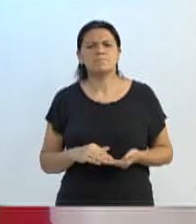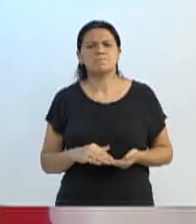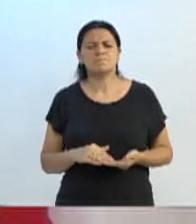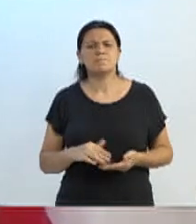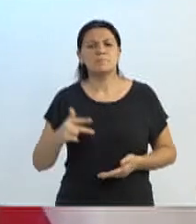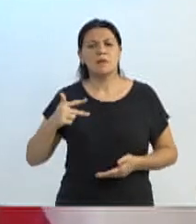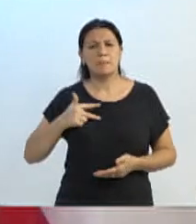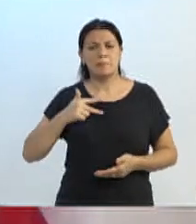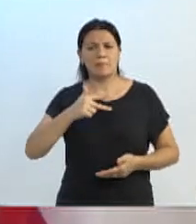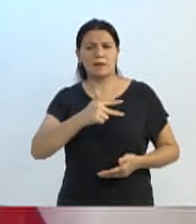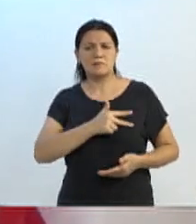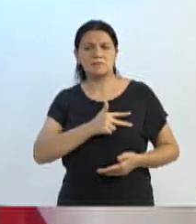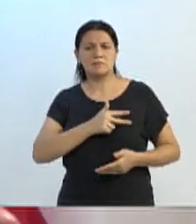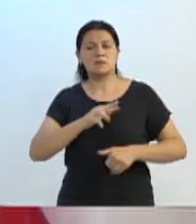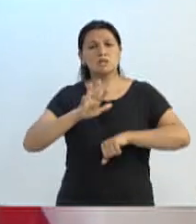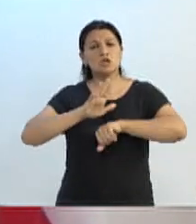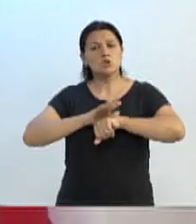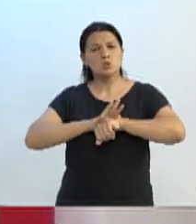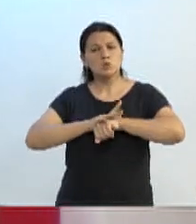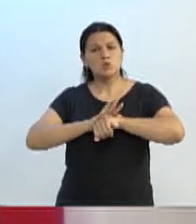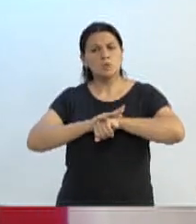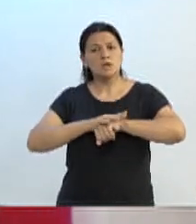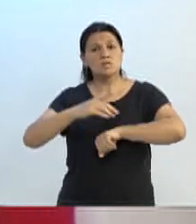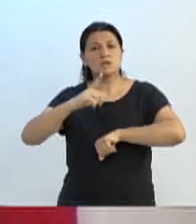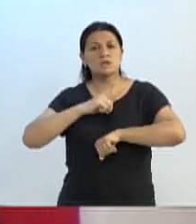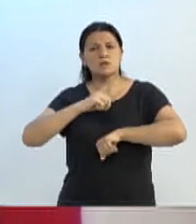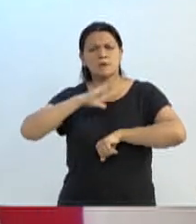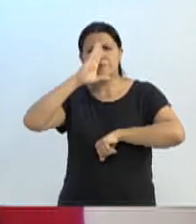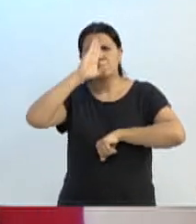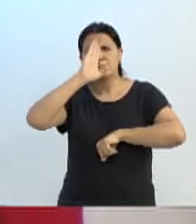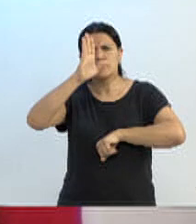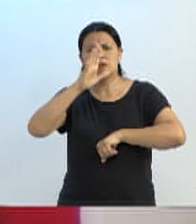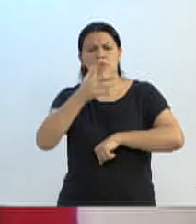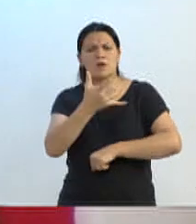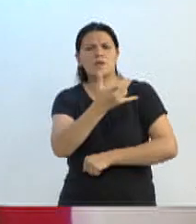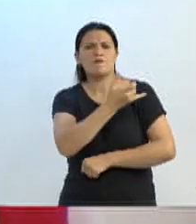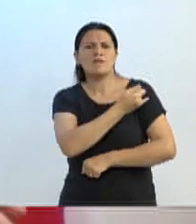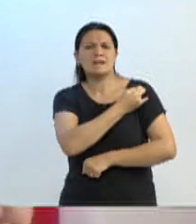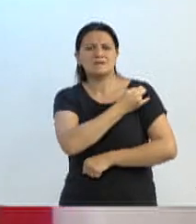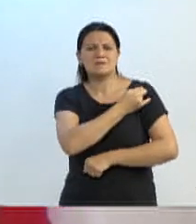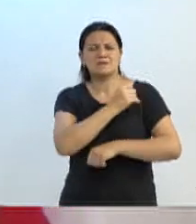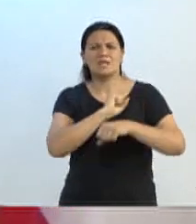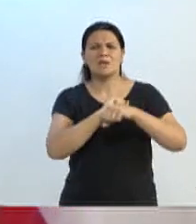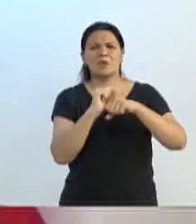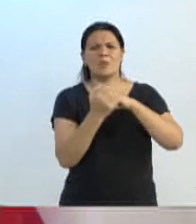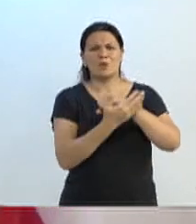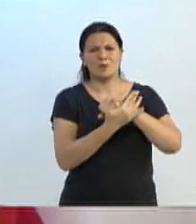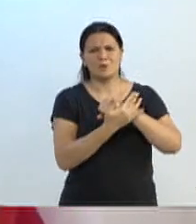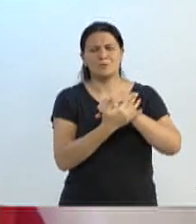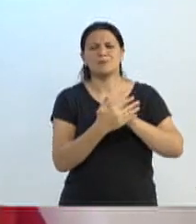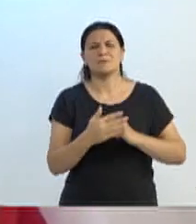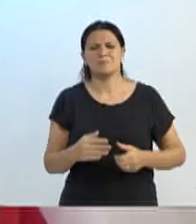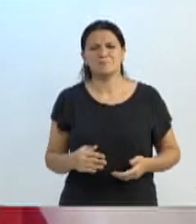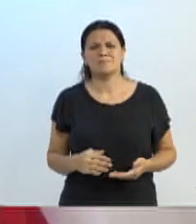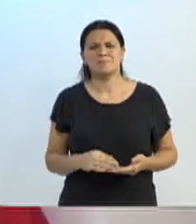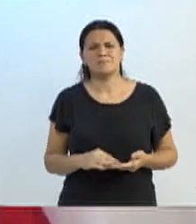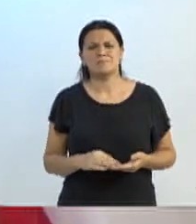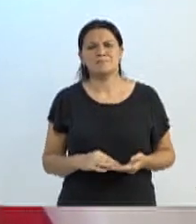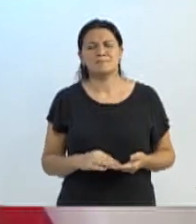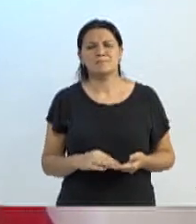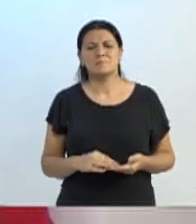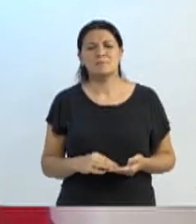com comorbidade serem priorizados na vacinação do Covid. Eu recebi ligação, vereador Gilson,